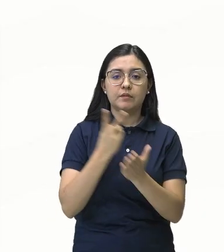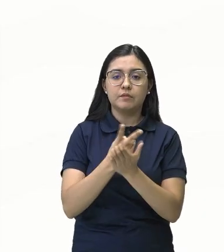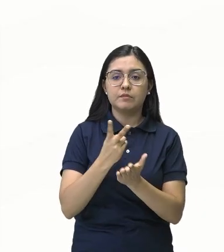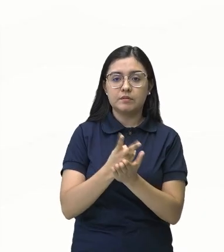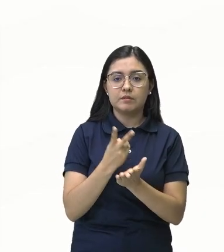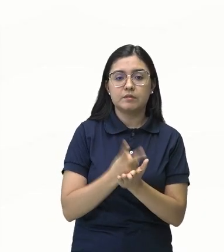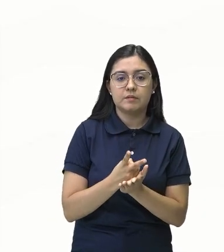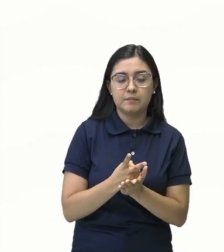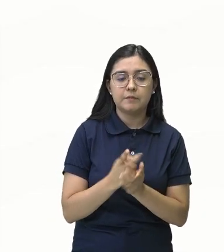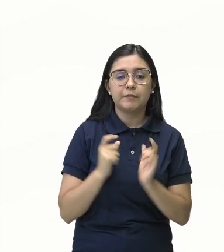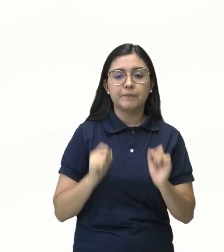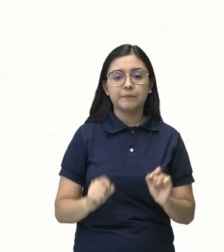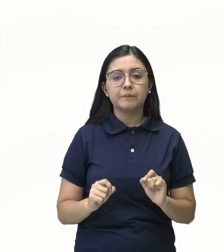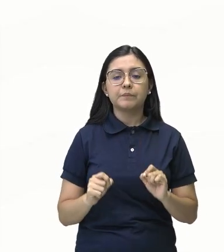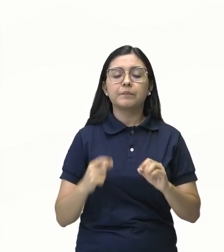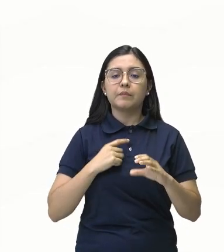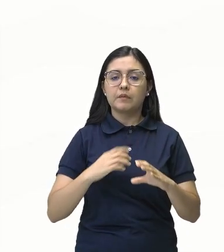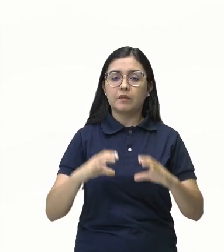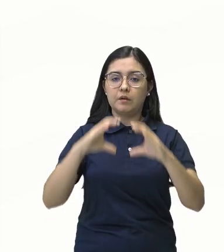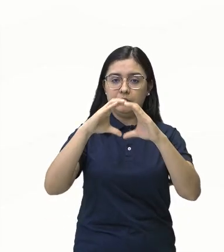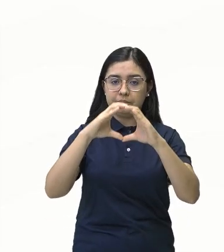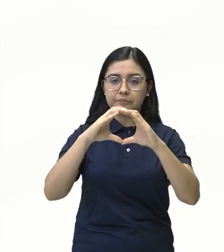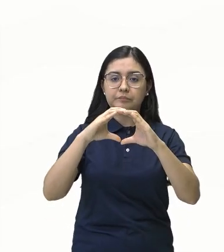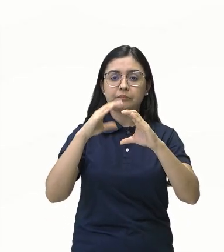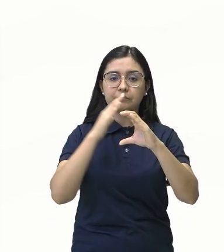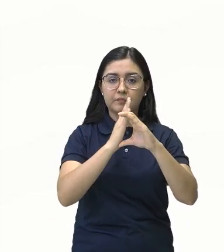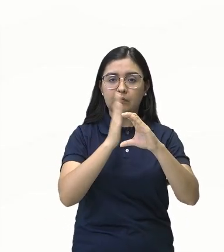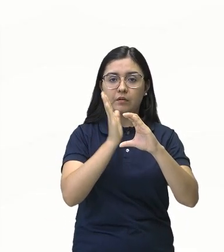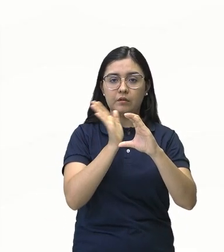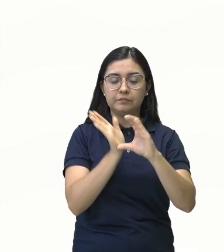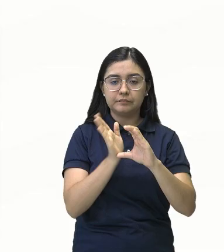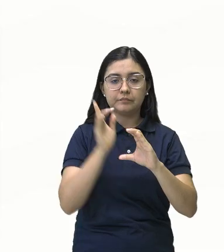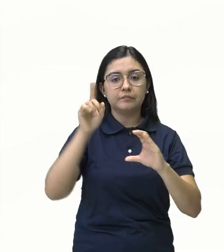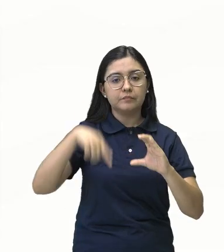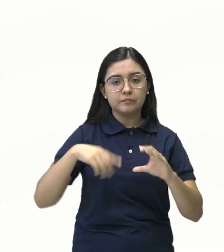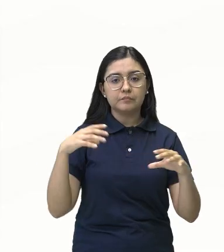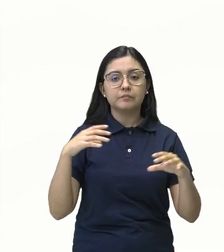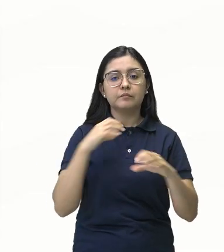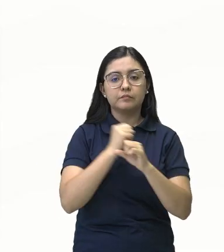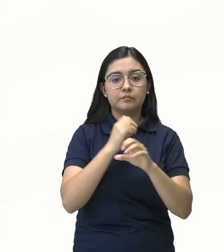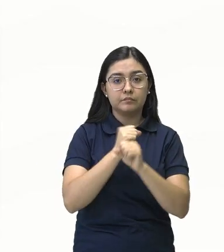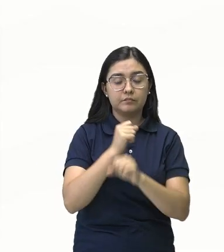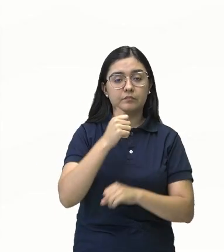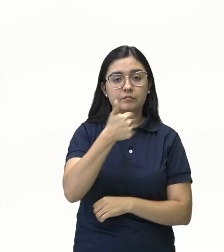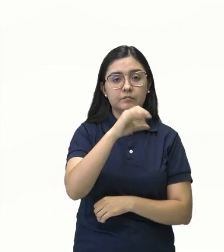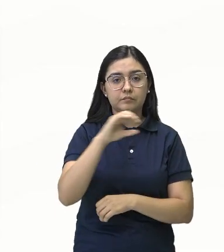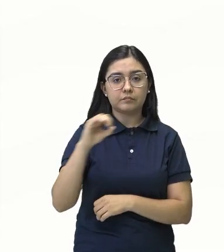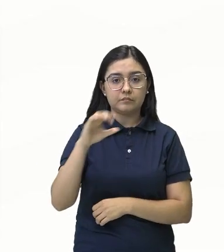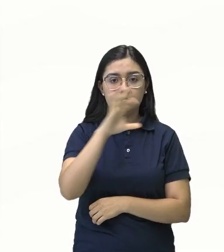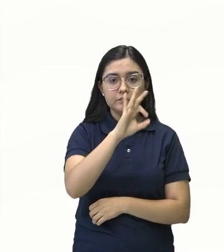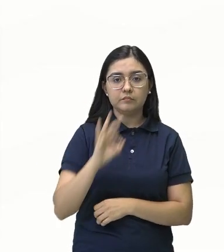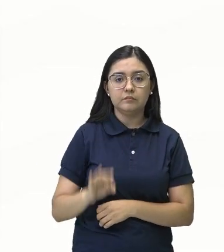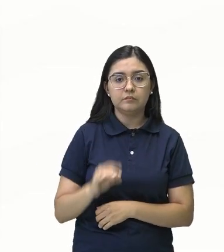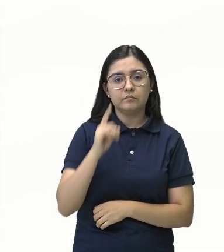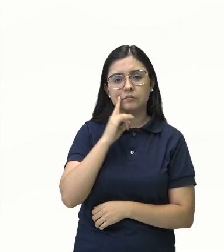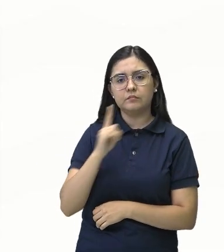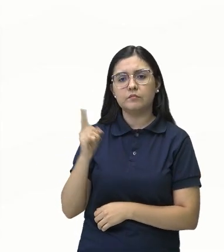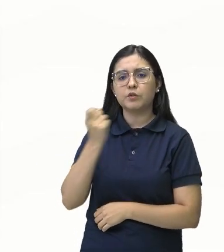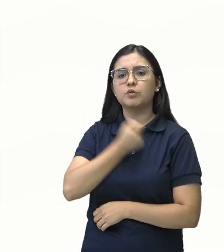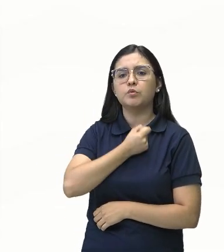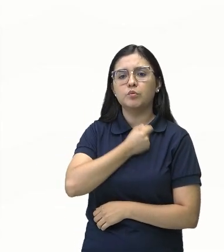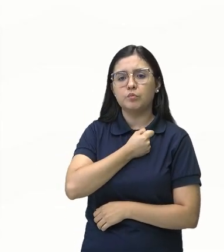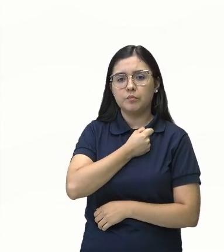o gráfico de pizza, na sua soma, será 100%, ou seja, todo esse